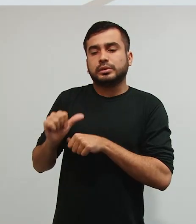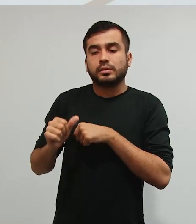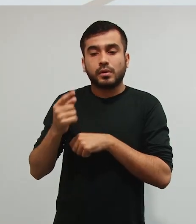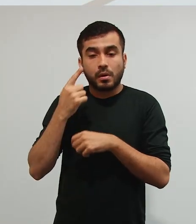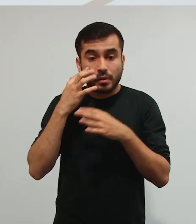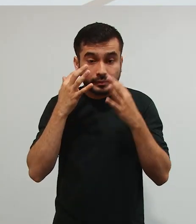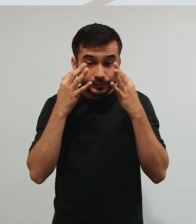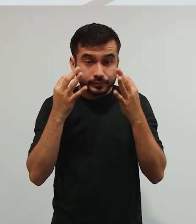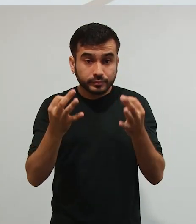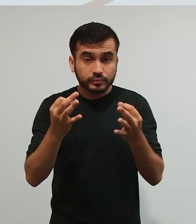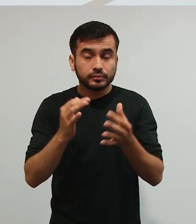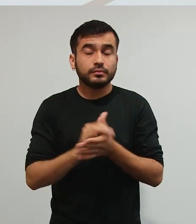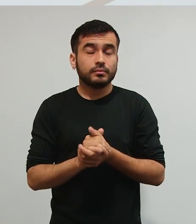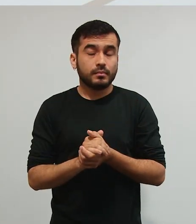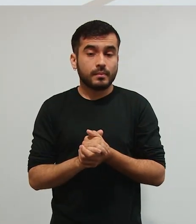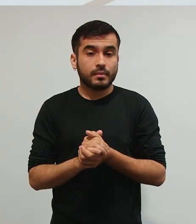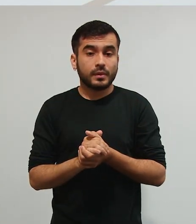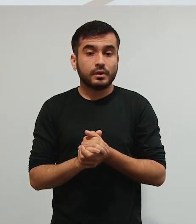atenção aqui.